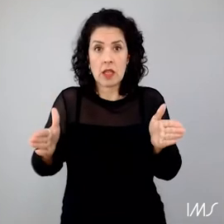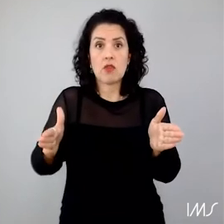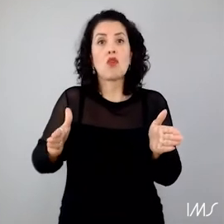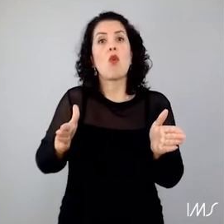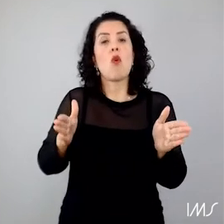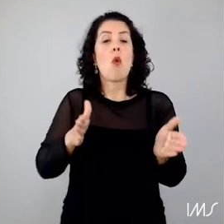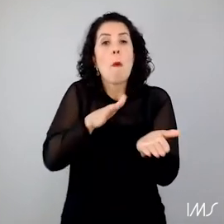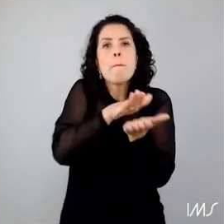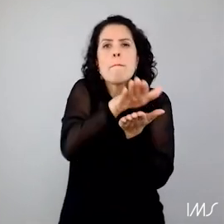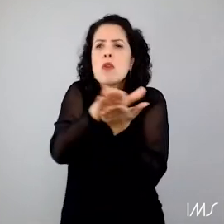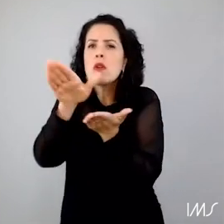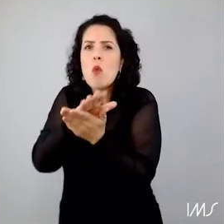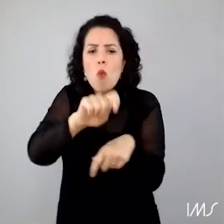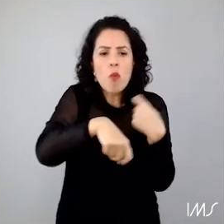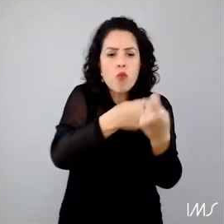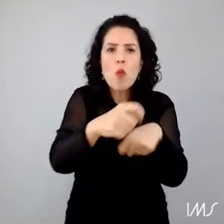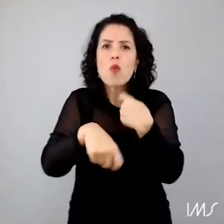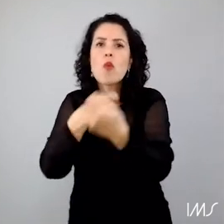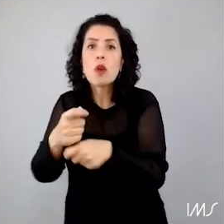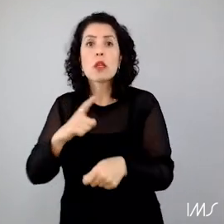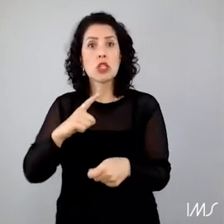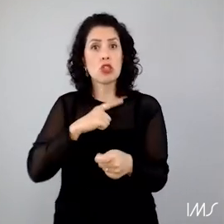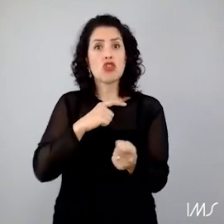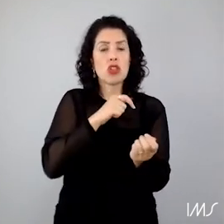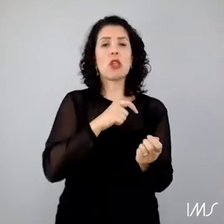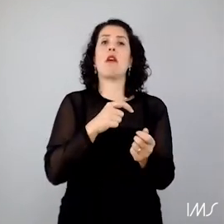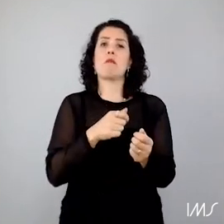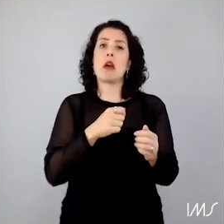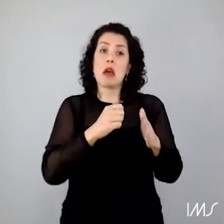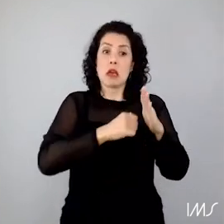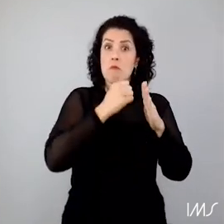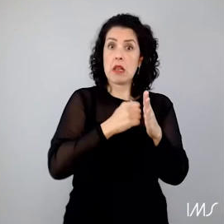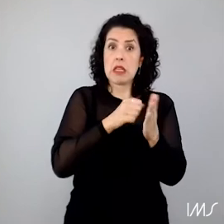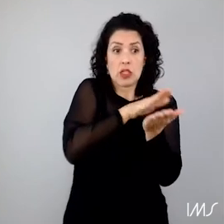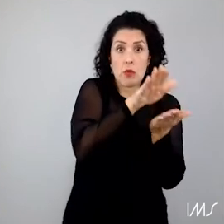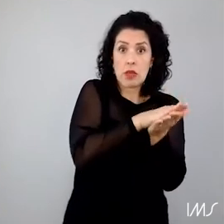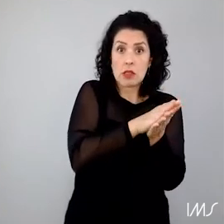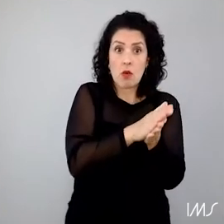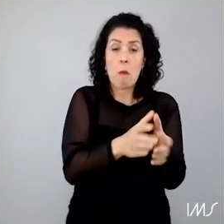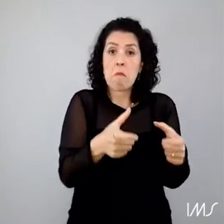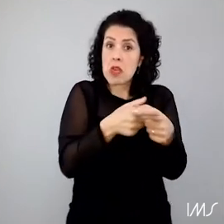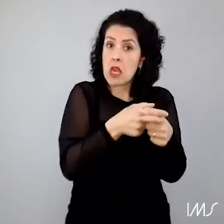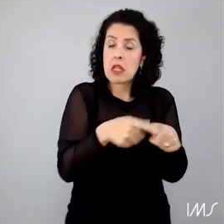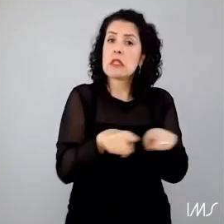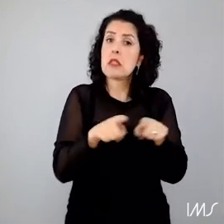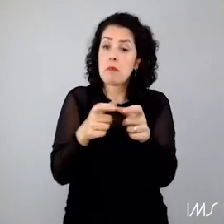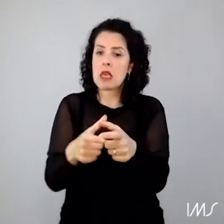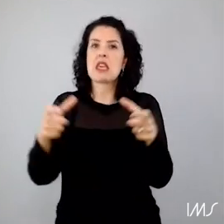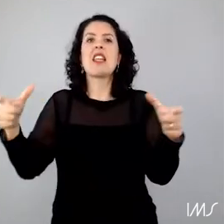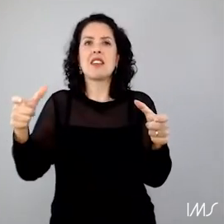época, promovido por grandes e pequenas editoras. Entre esses fatores que eu vou enumerar